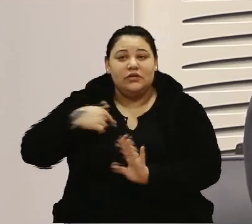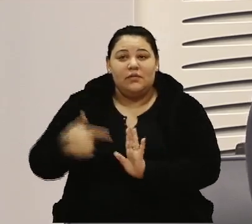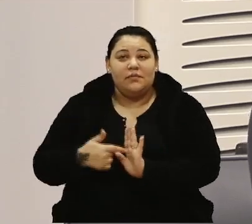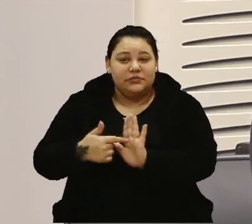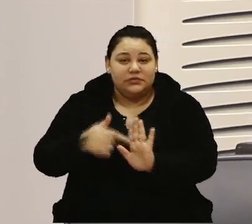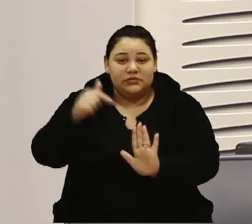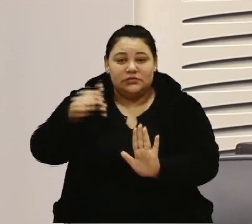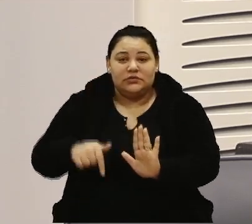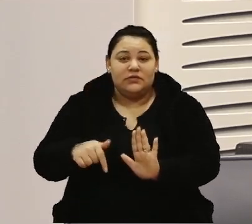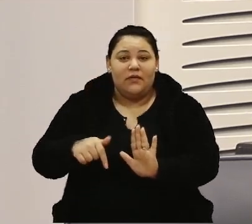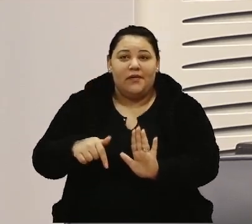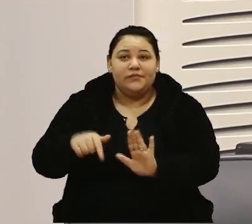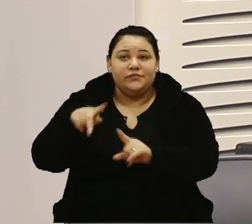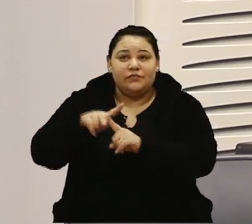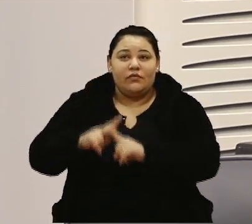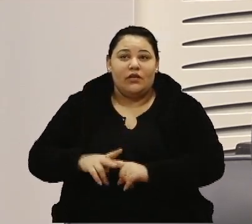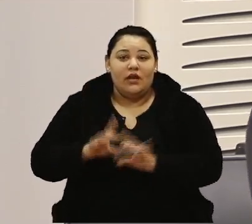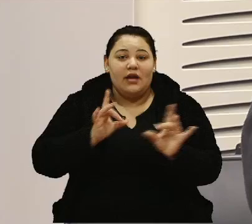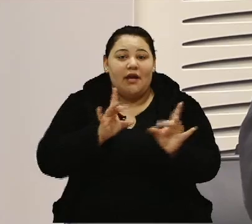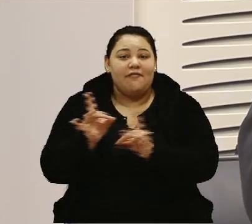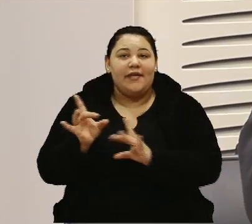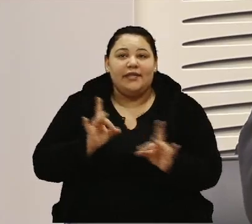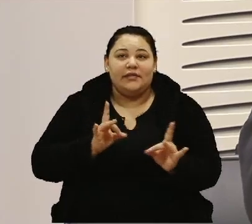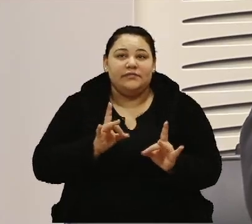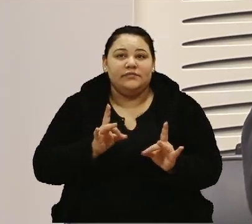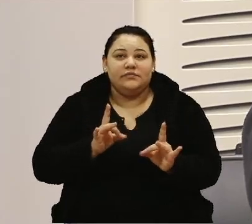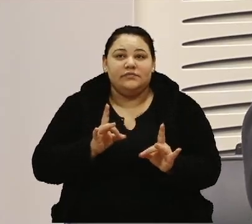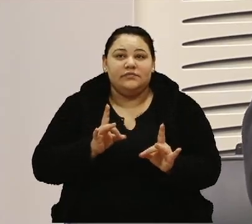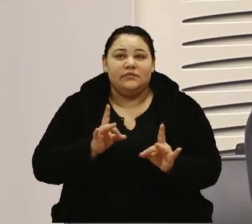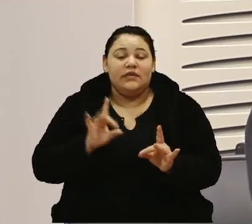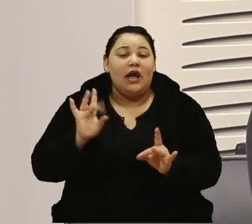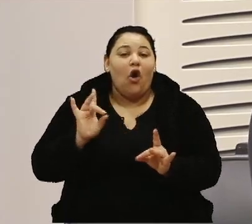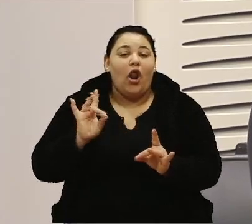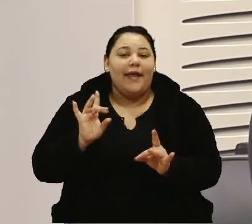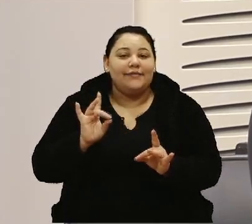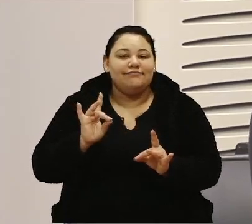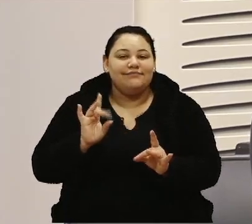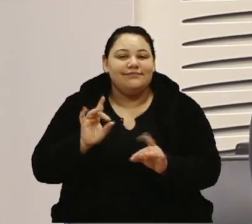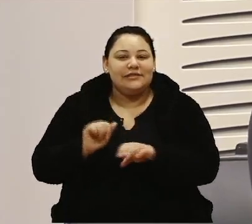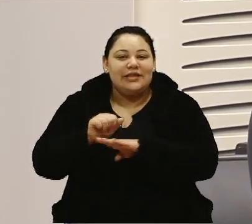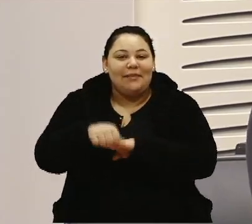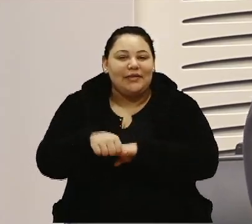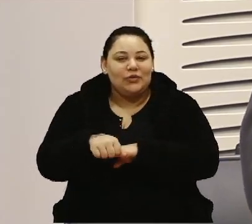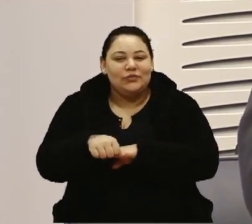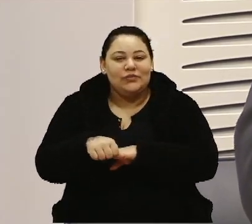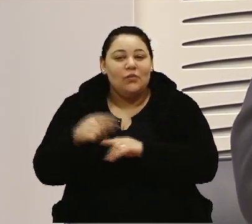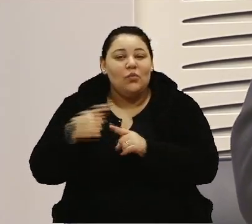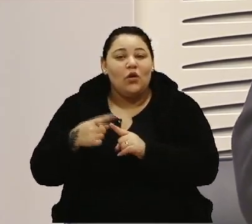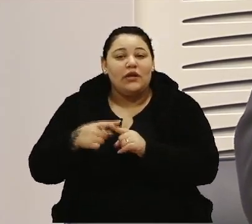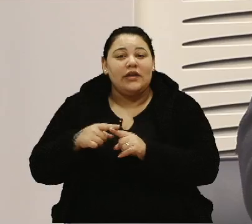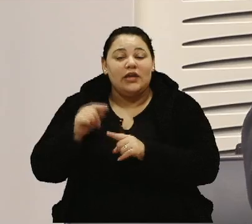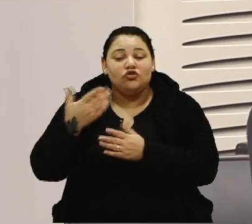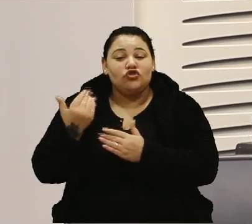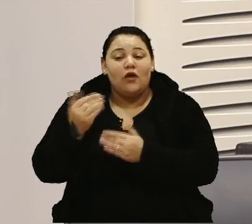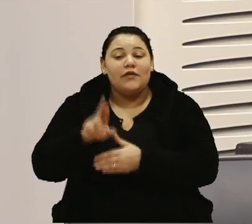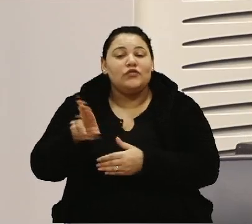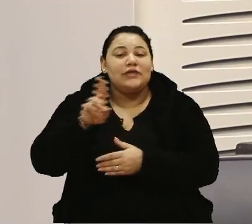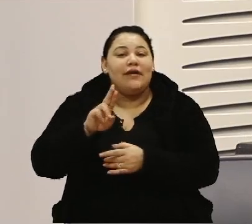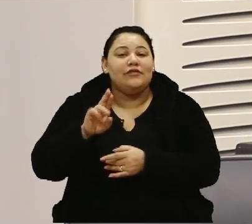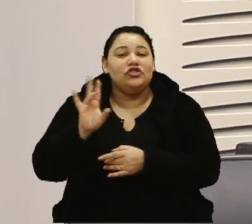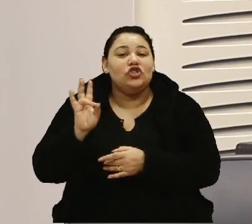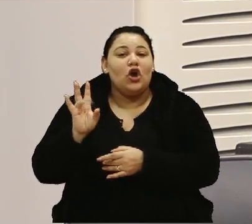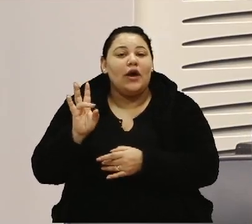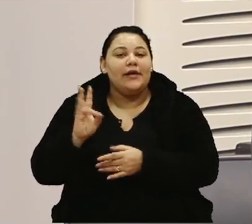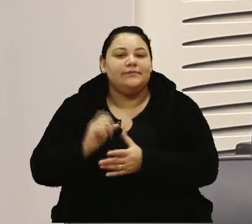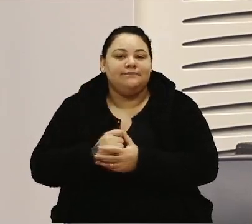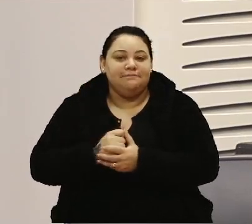foi de regulamentar a venda da cola de sapateiro. Um programa aplicado depois pela Secretaria Municipal de